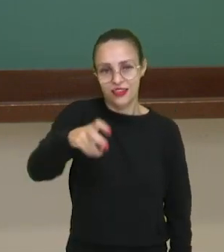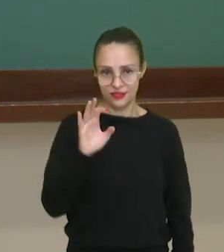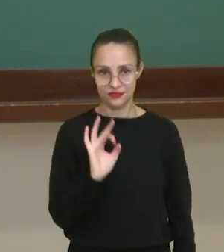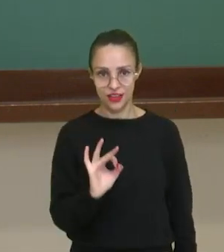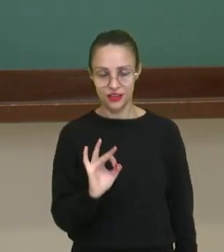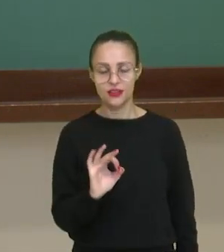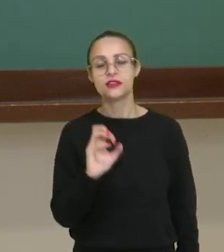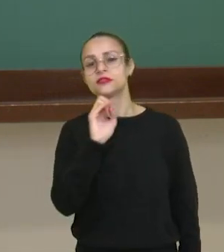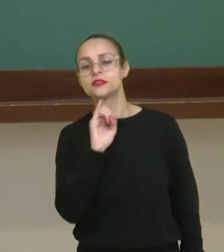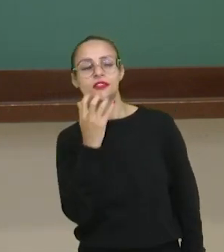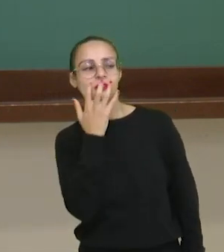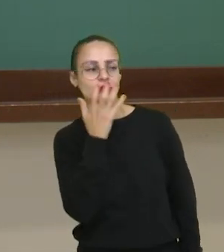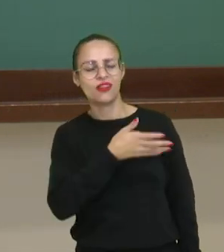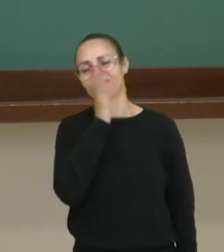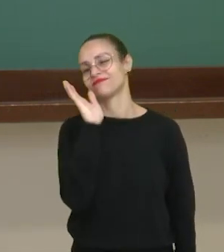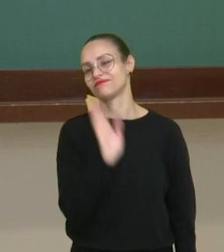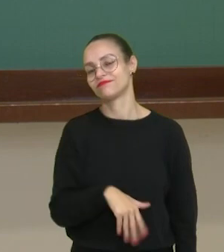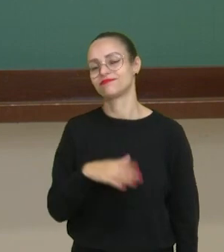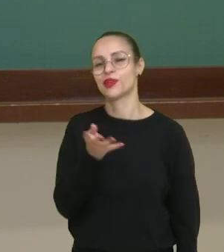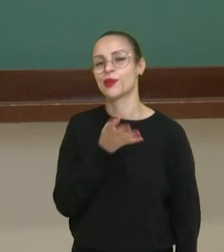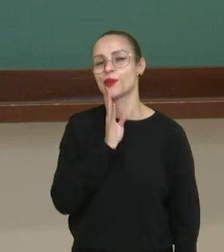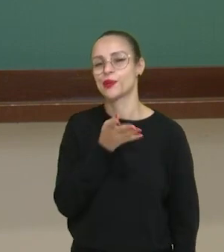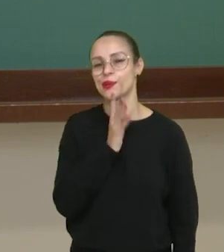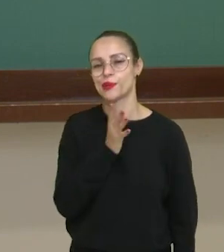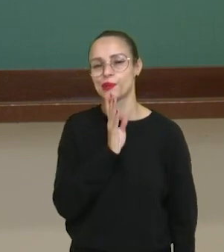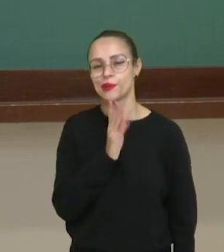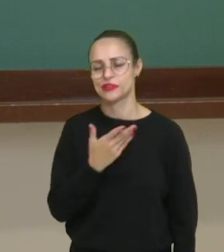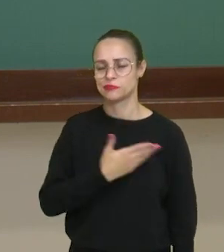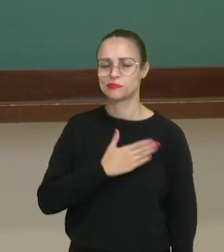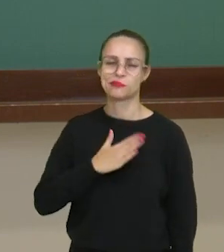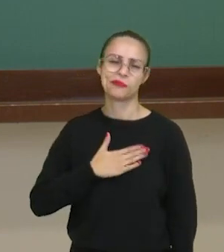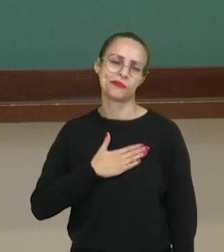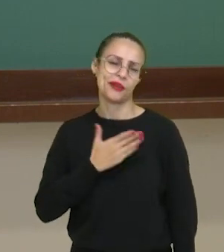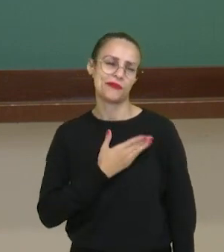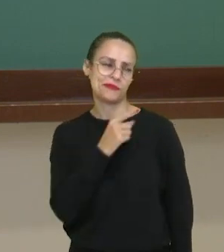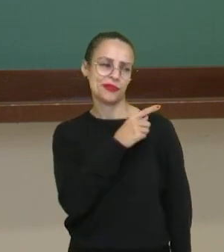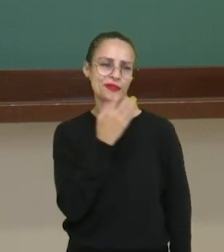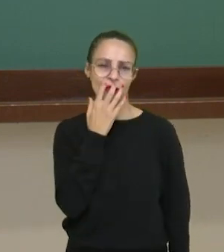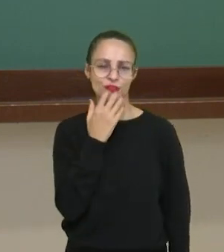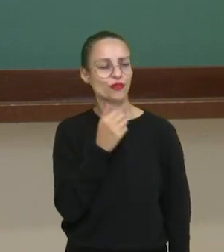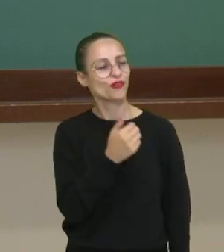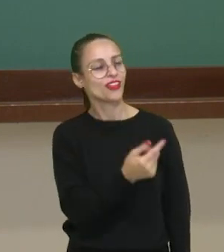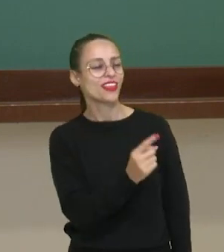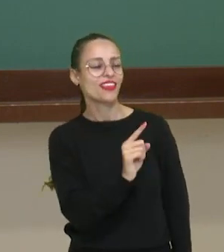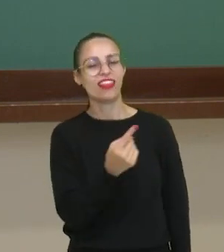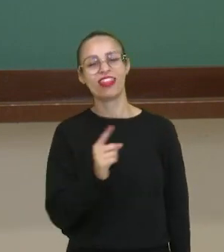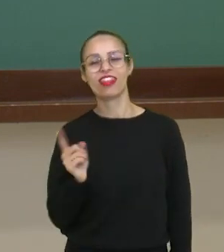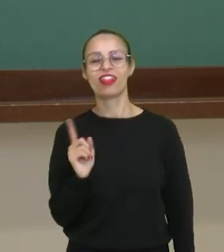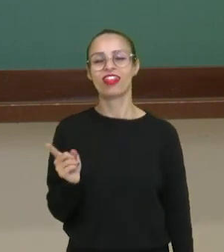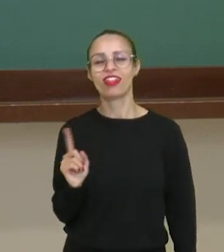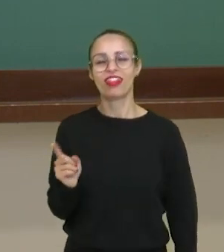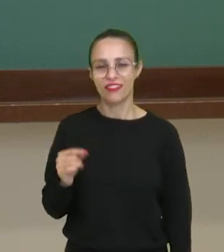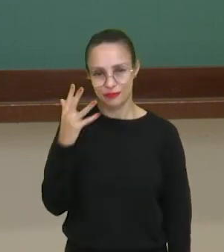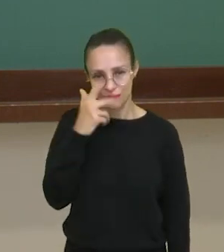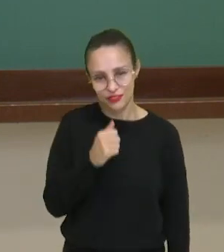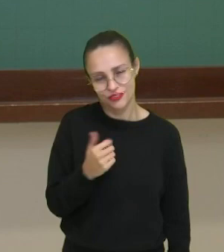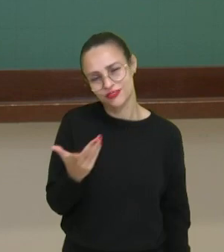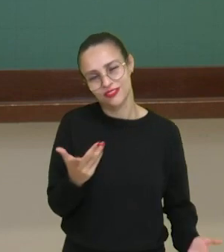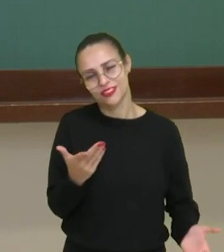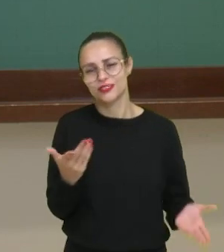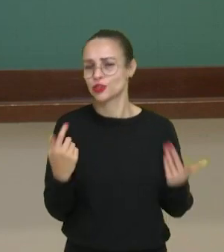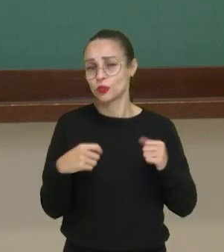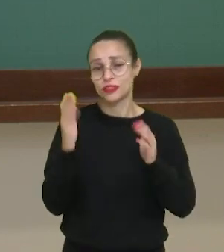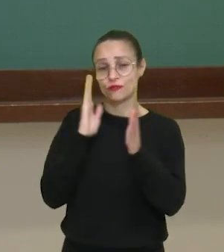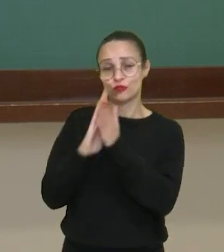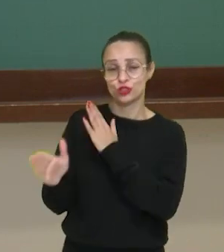e se o cachorro for conhecido, for um cachorro de um amigo seu e ele vir todo bonzinho abanando o rabo, você não vai precisar